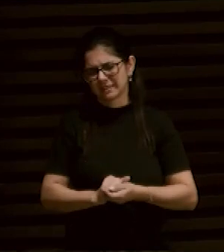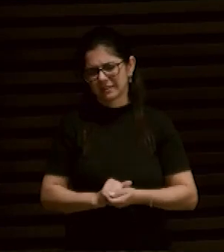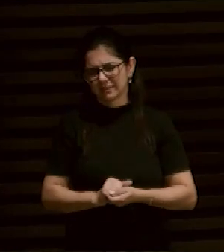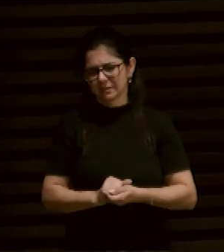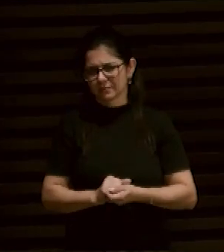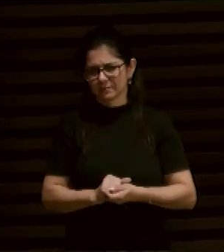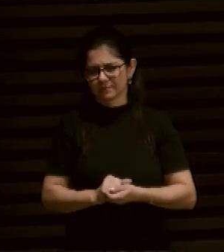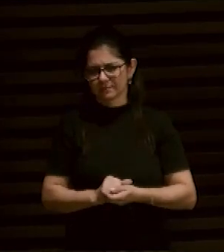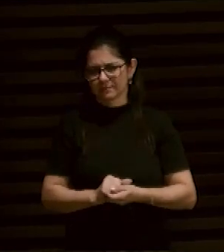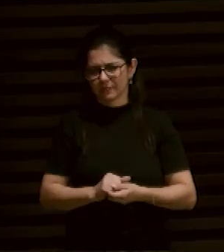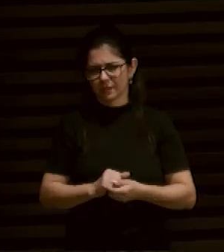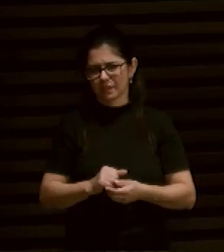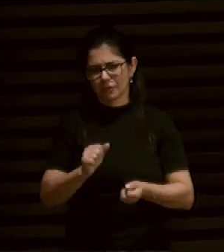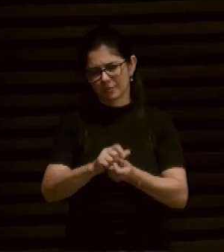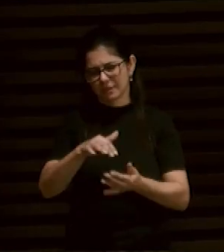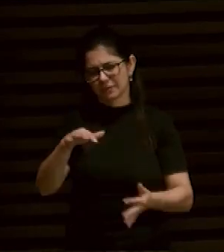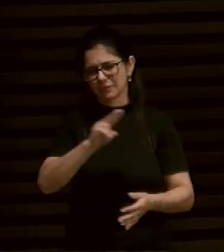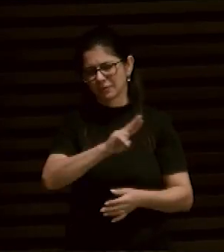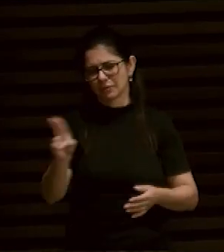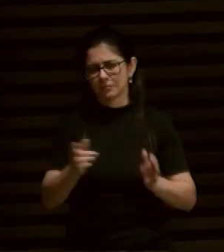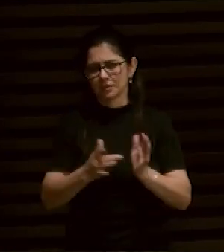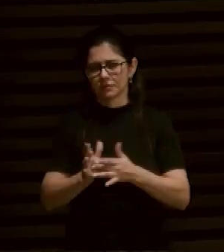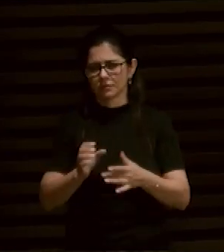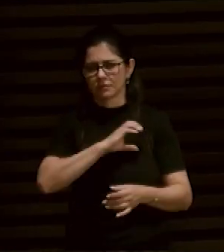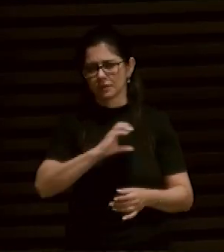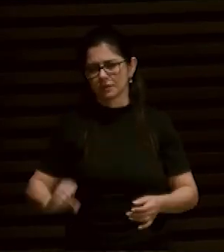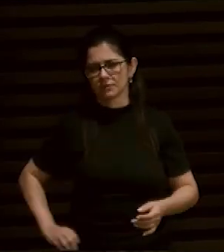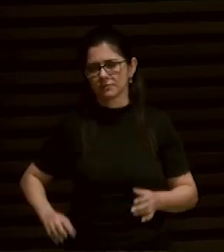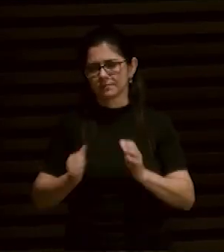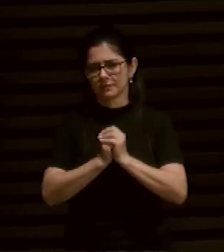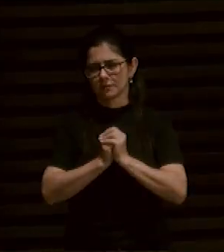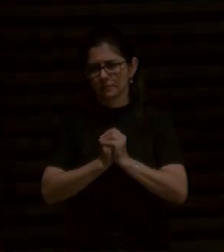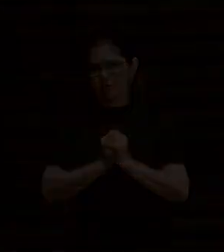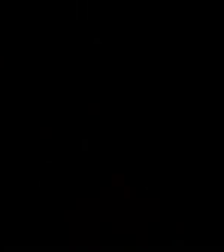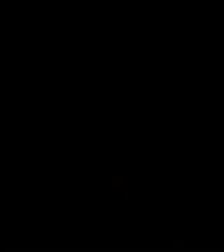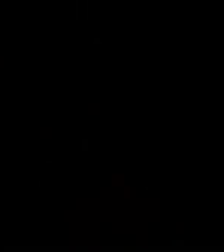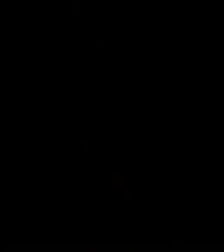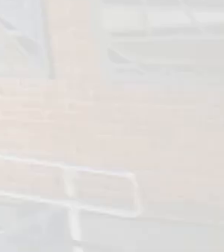no doce e precioso nome de Jesus Cristo. Amém. Meus irmãos, Deus os abençoe.